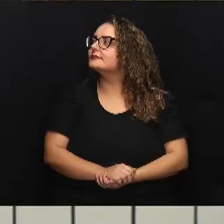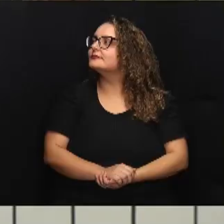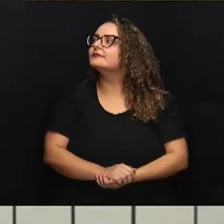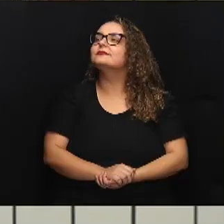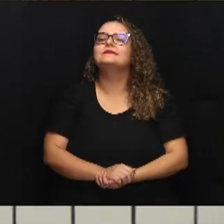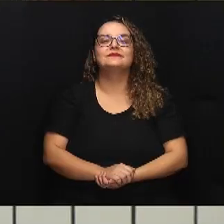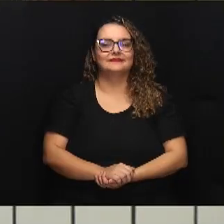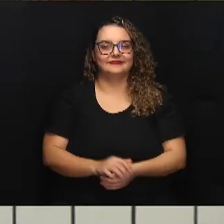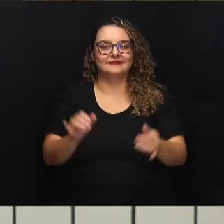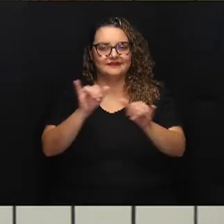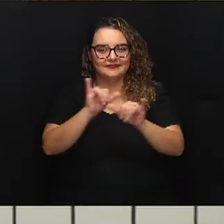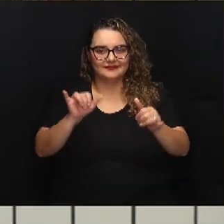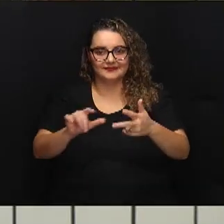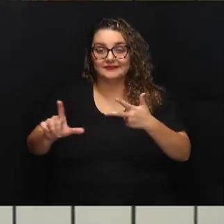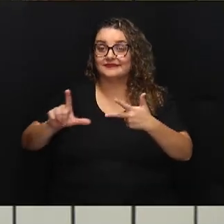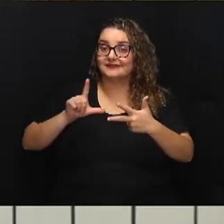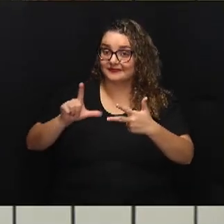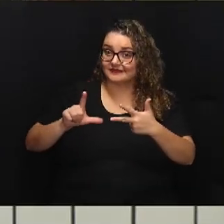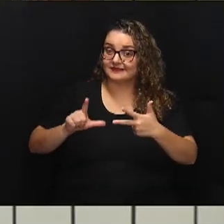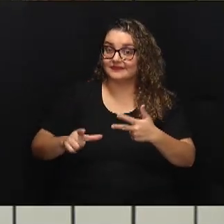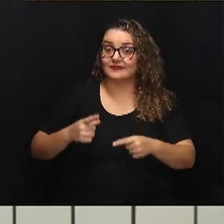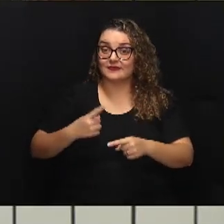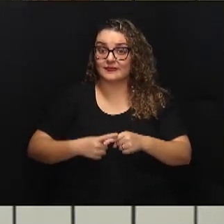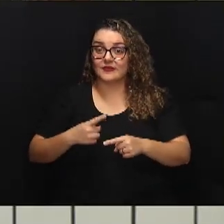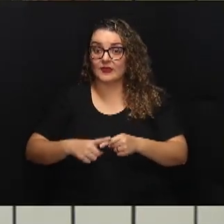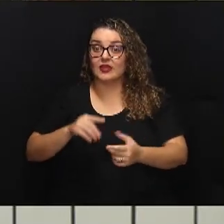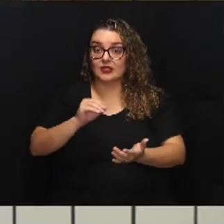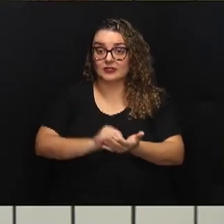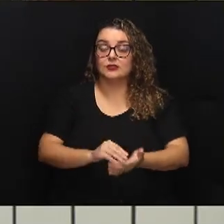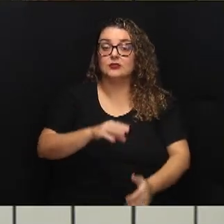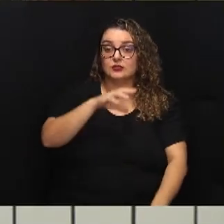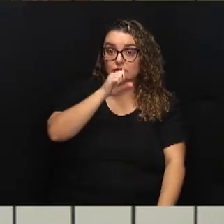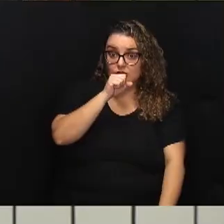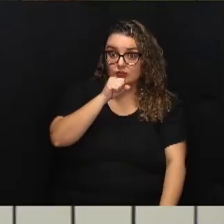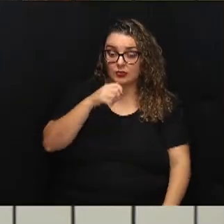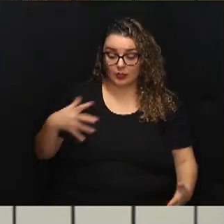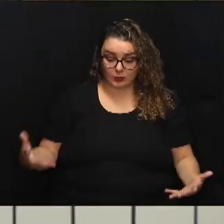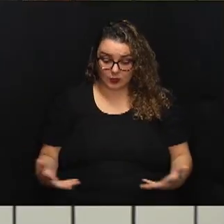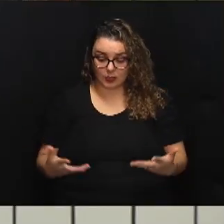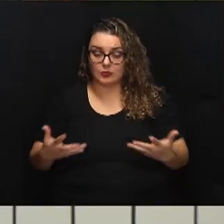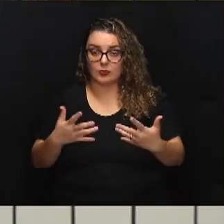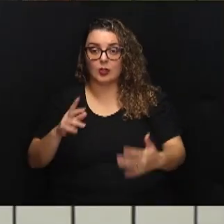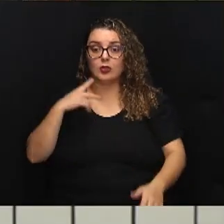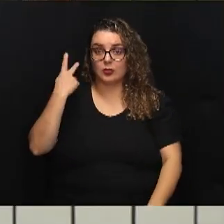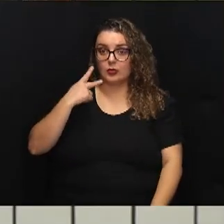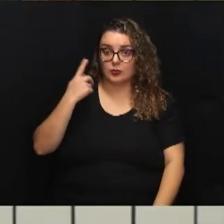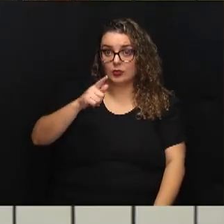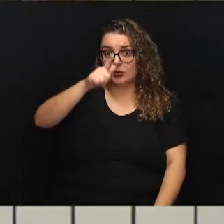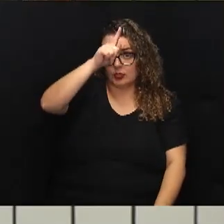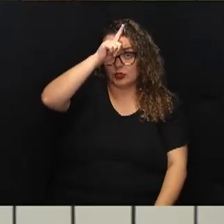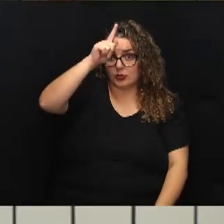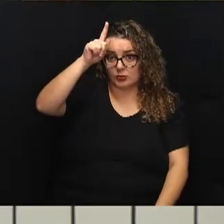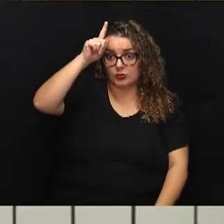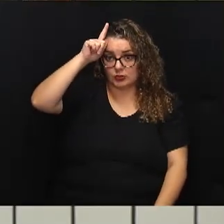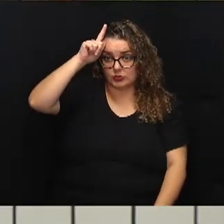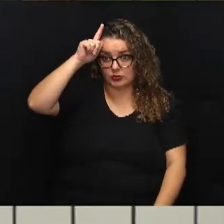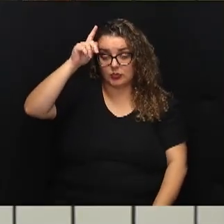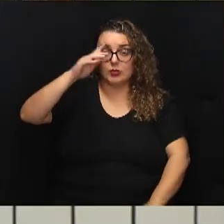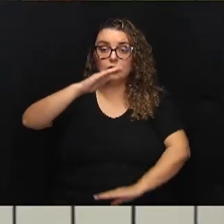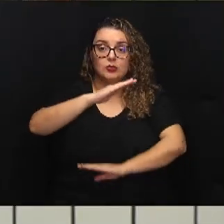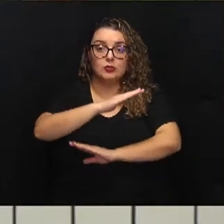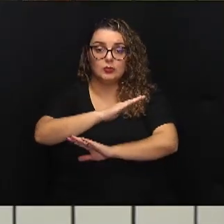Hora das notícias do Legislativo, porque neste último sábado, por iniciativa do vereador Gustavo Peta, a